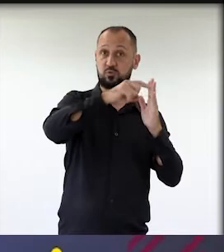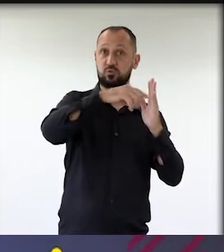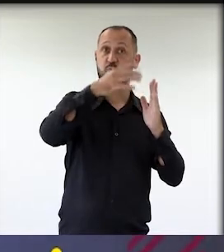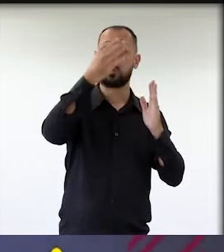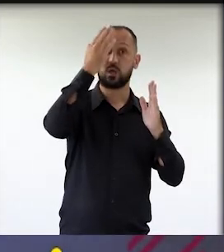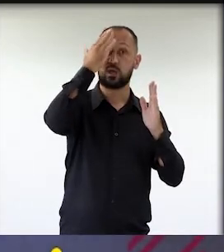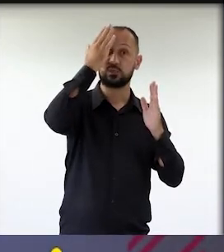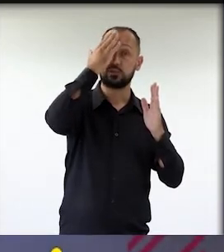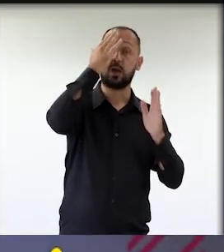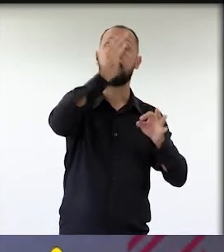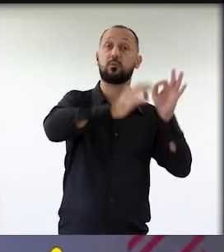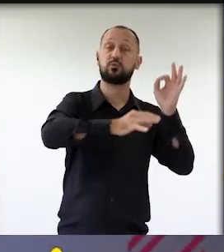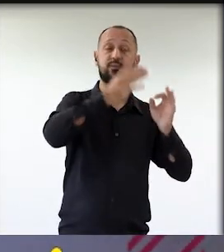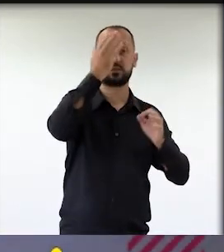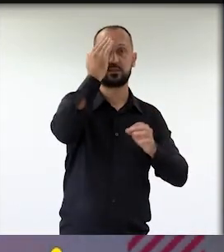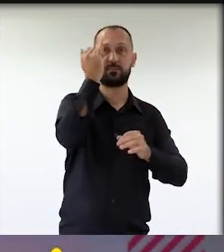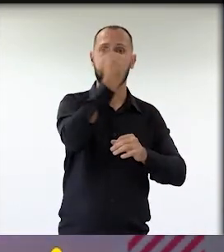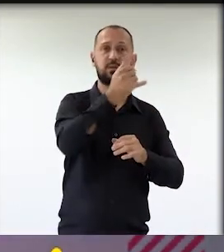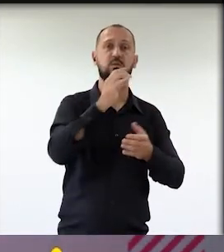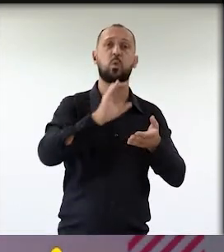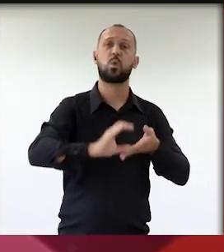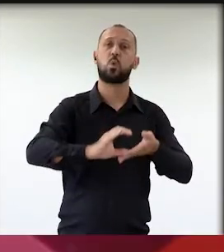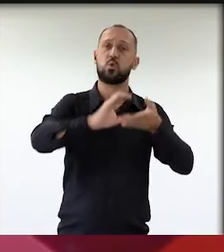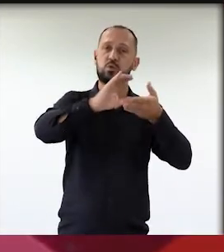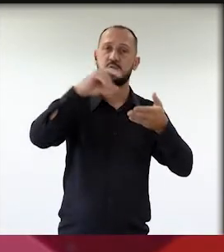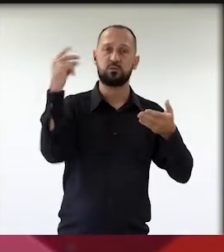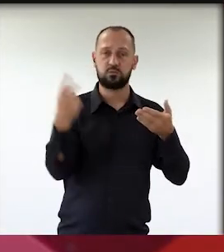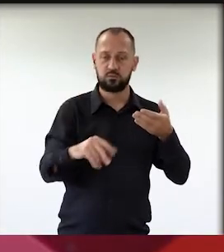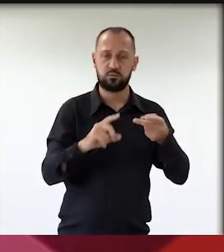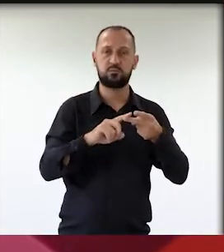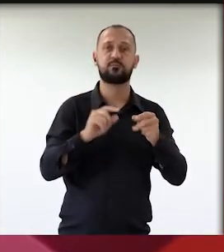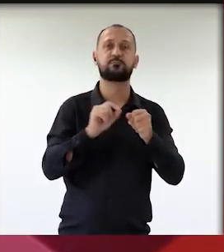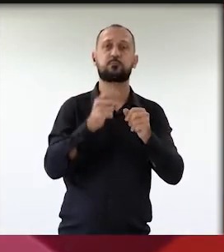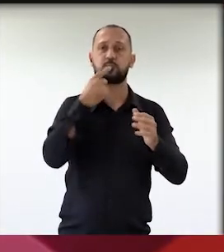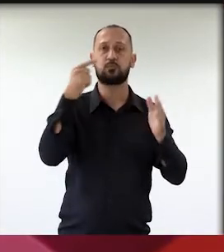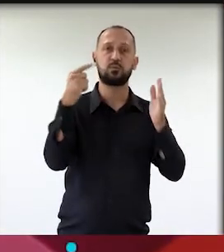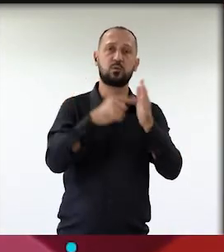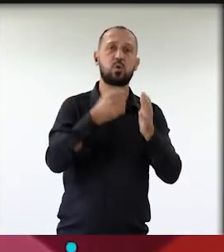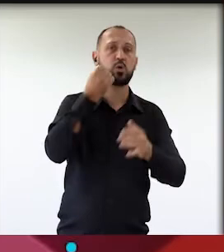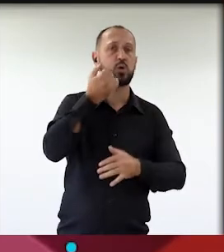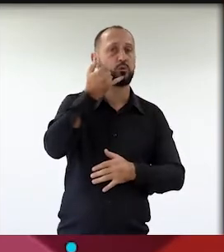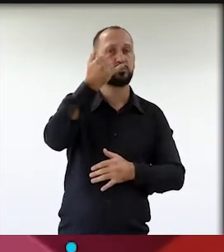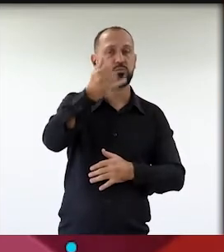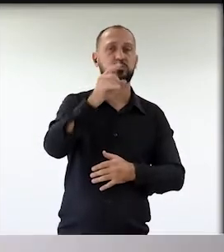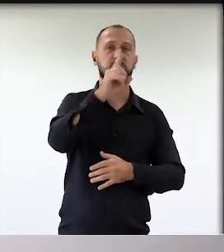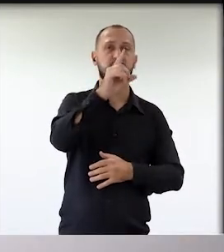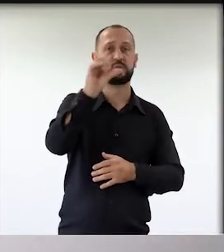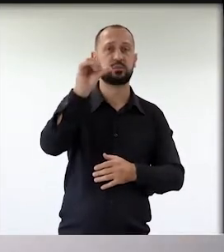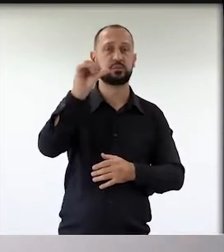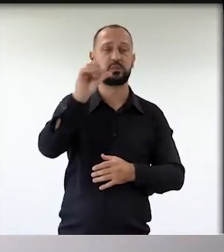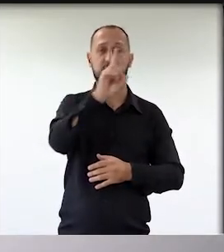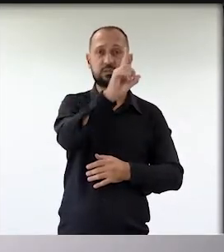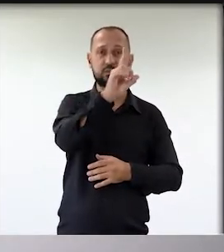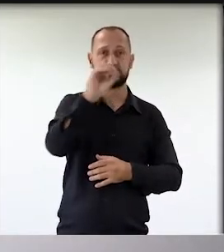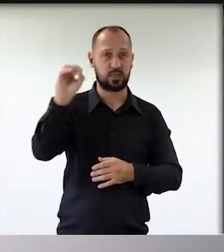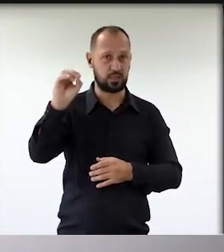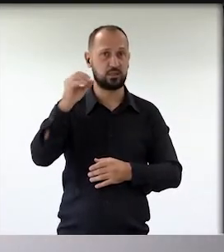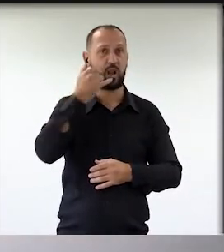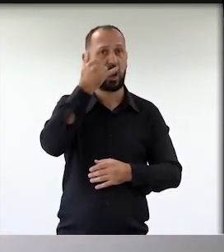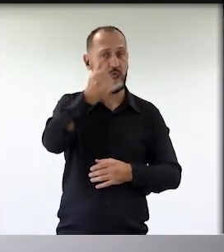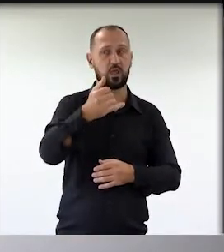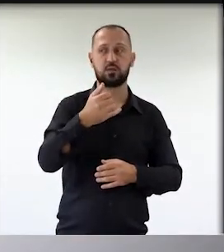ao conhecimento das autoridades, que se avise o conselho tutelar, ou mesmo faça uma denúncia no Disque 100, que é muito